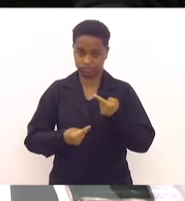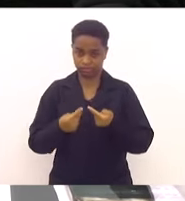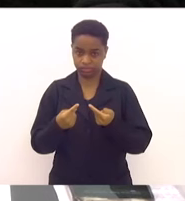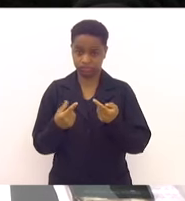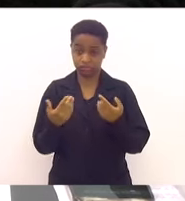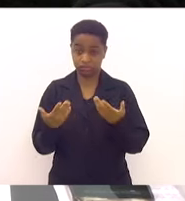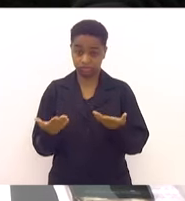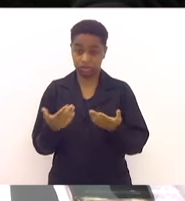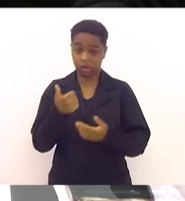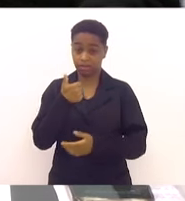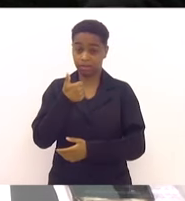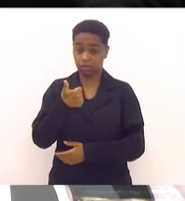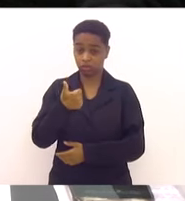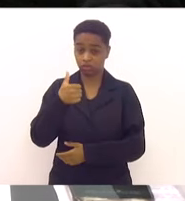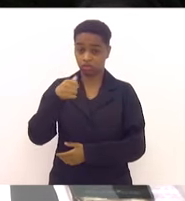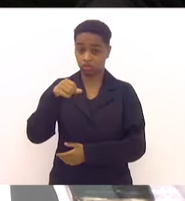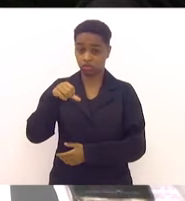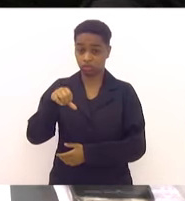Em